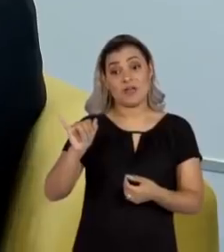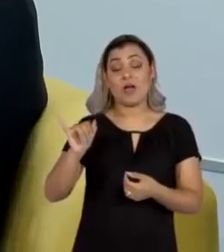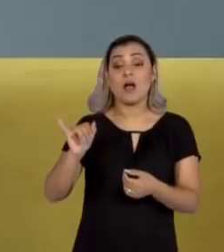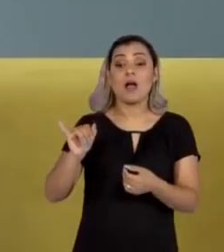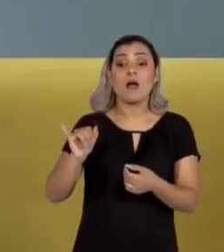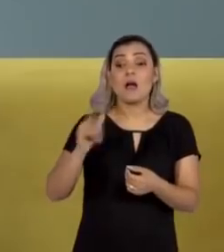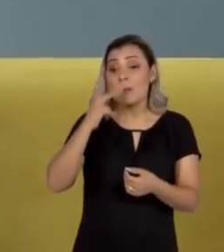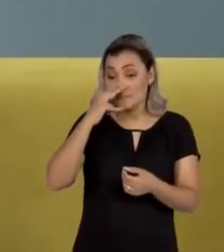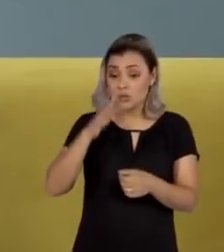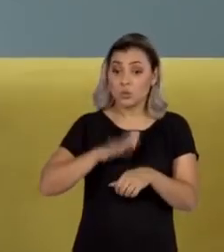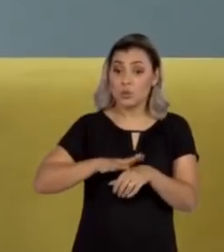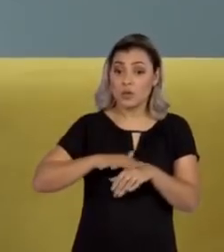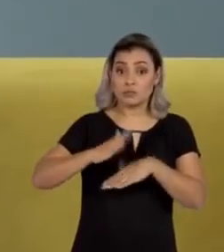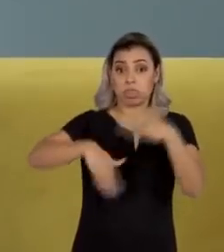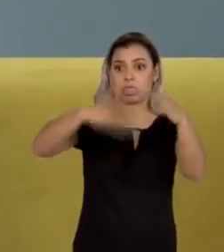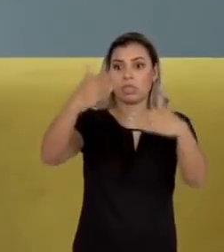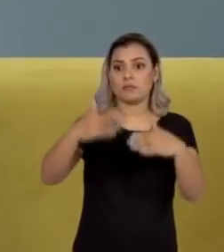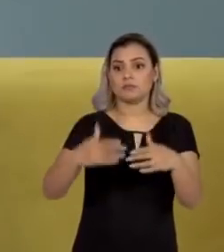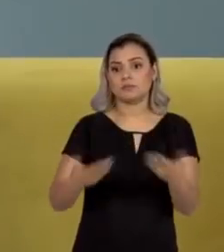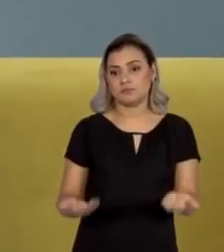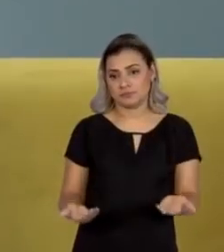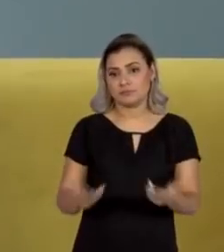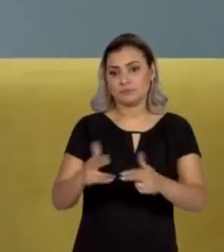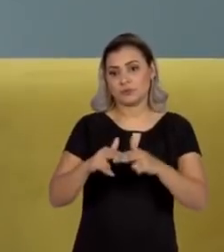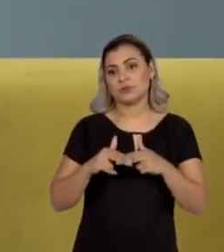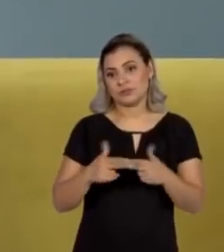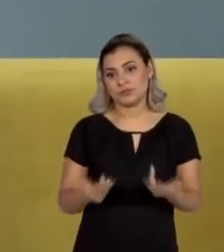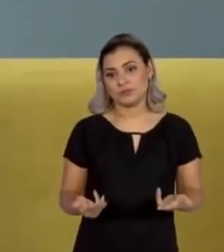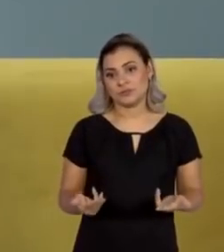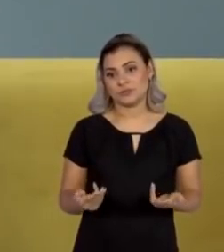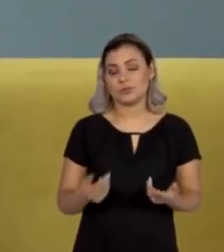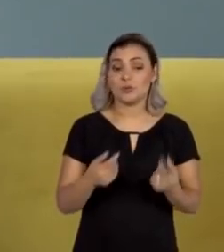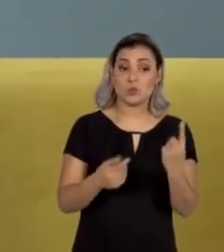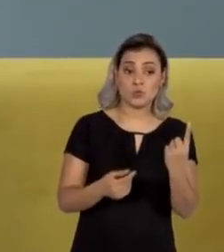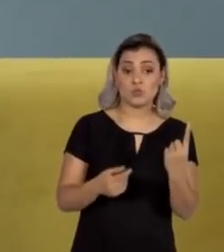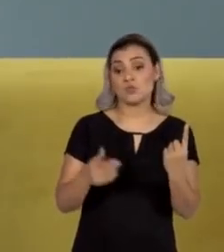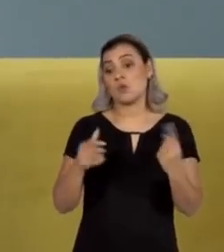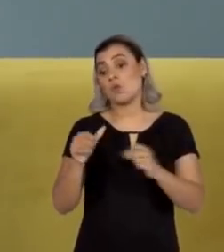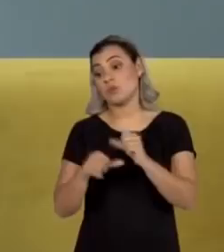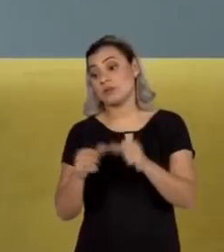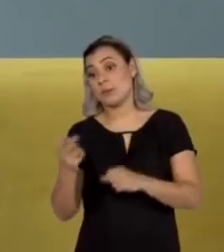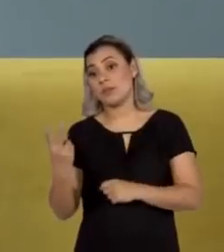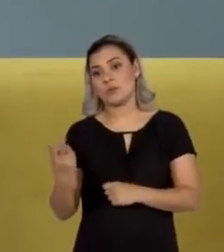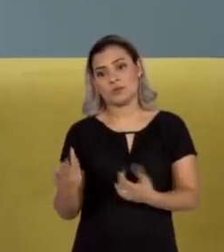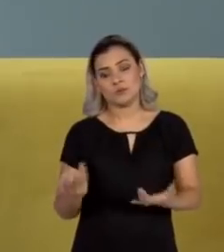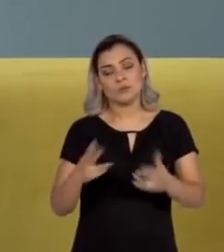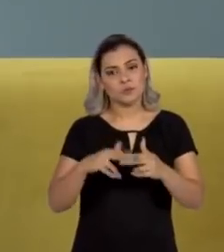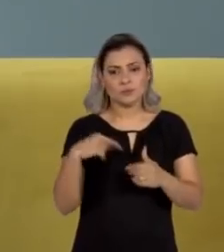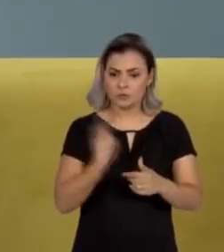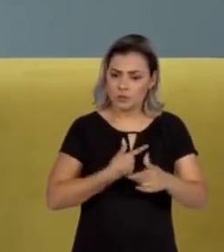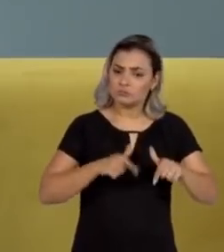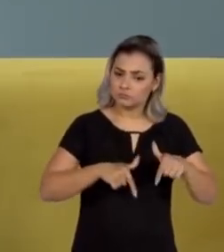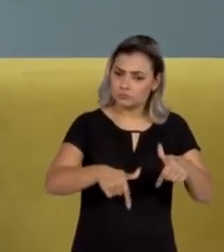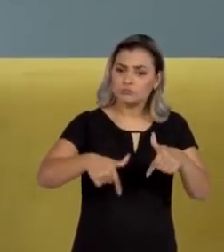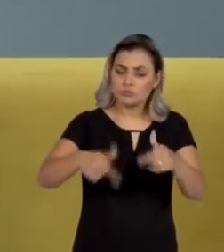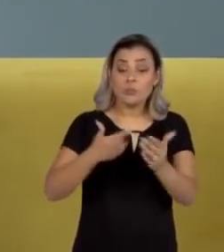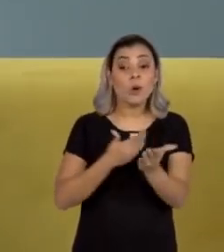ou evitar progredir de pré-diabetes para diabetes do tipo 2. Então, a gente tem o que fazer, mas tudo